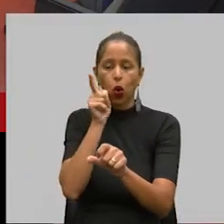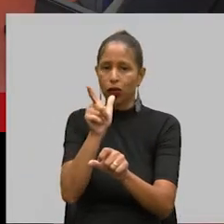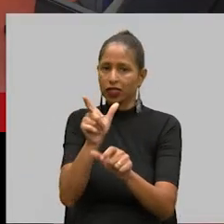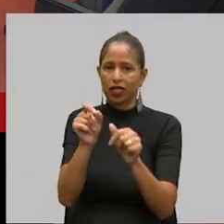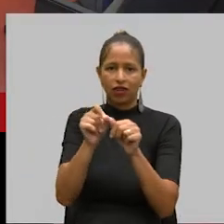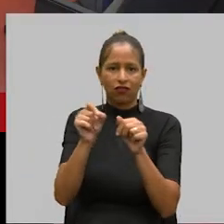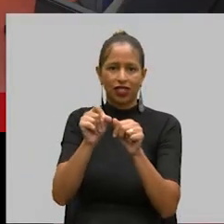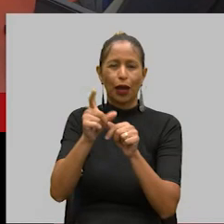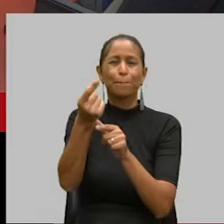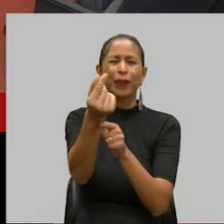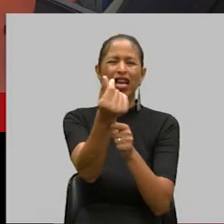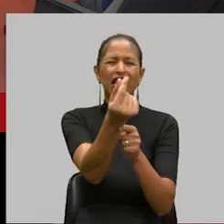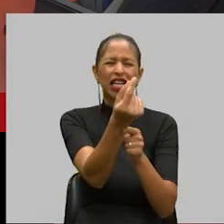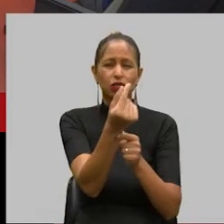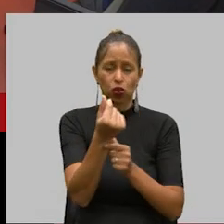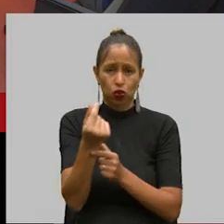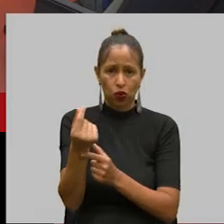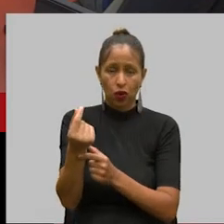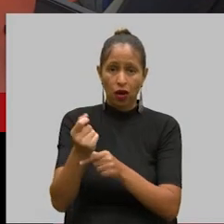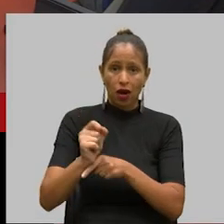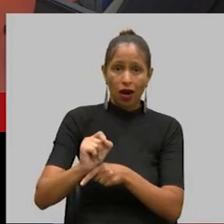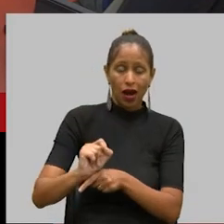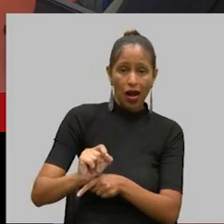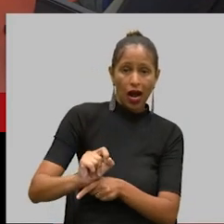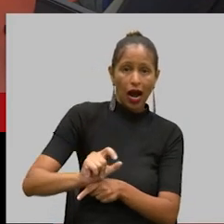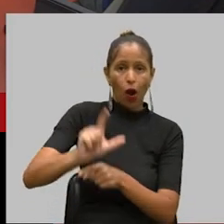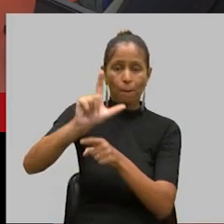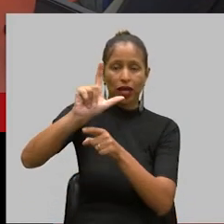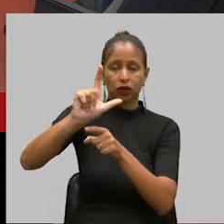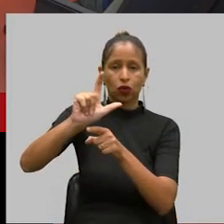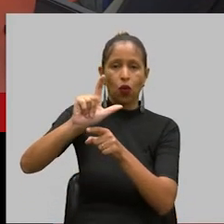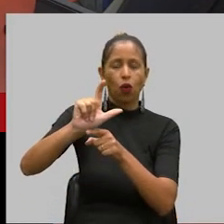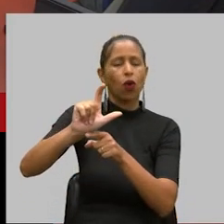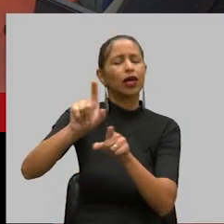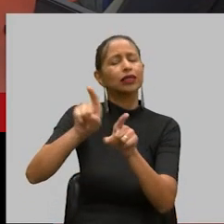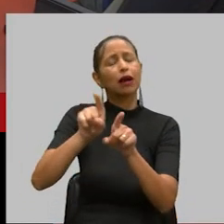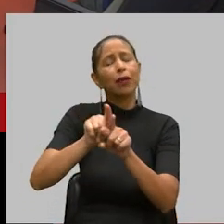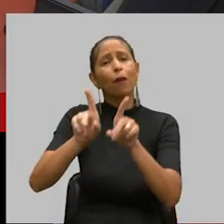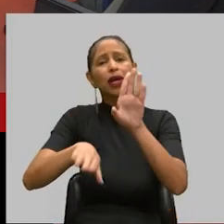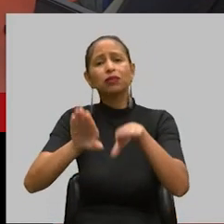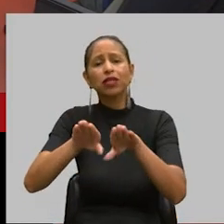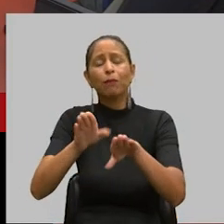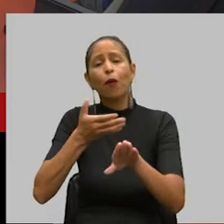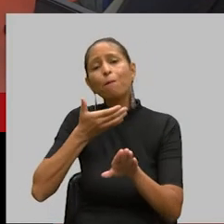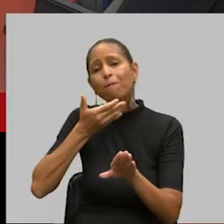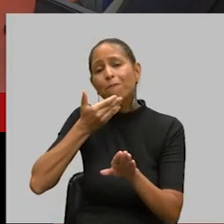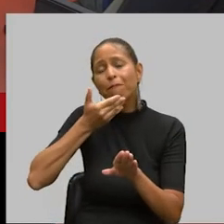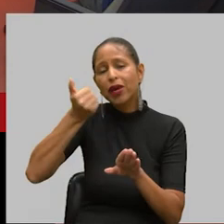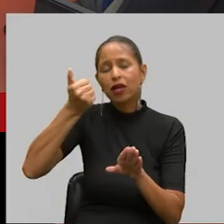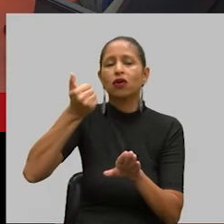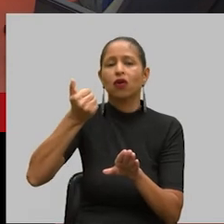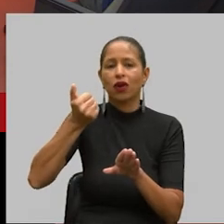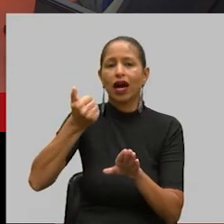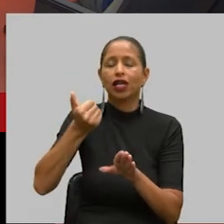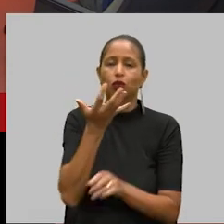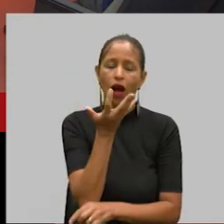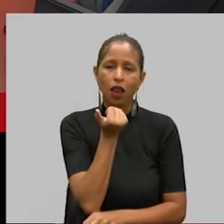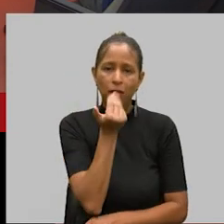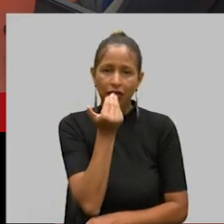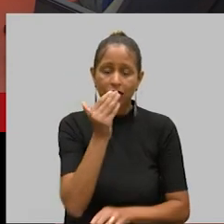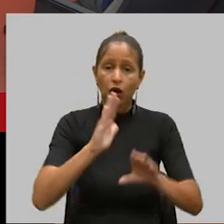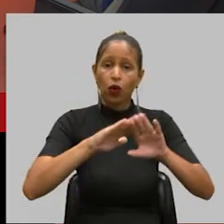com aqueles preços aumentasse a produção e ao mesmo tempo melhorasse a alimentação